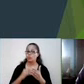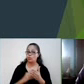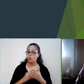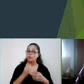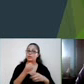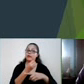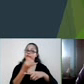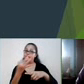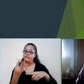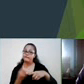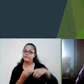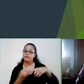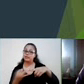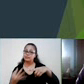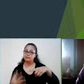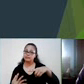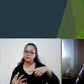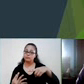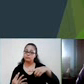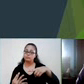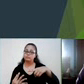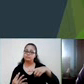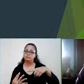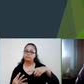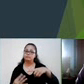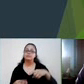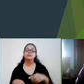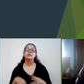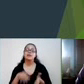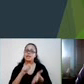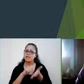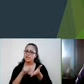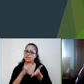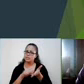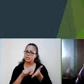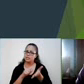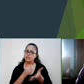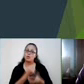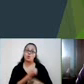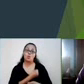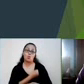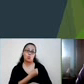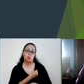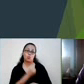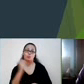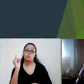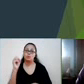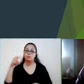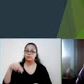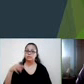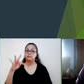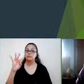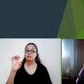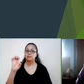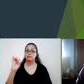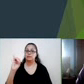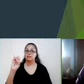toda fração, ok? Que é escrita com números inteiros